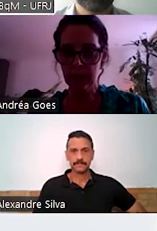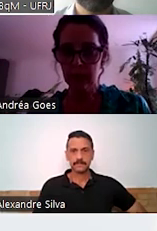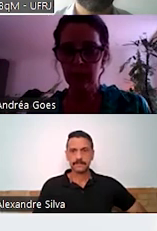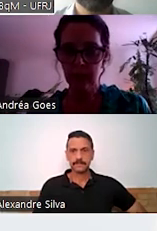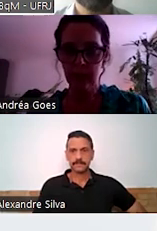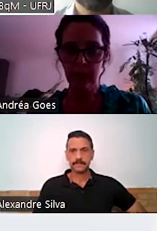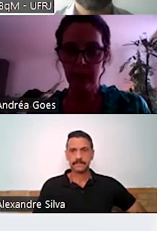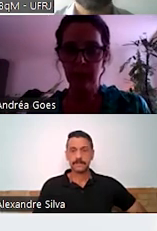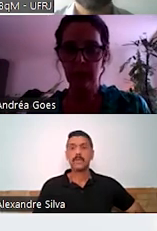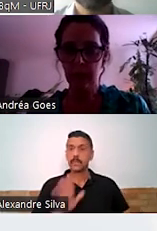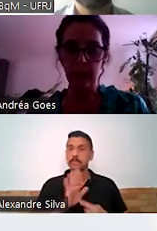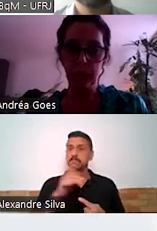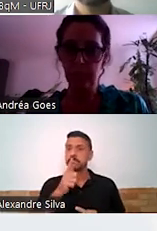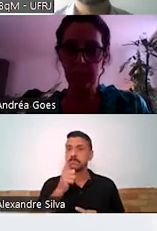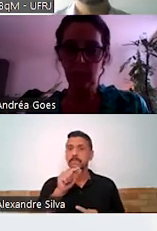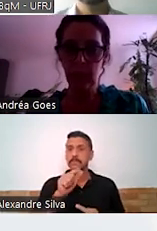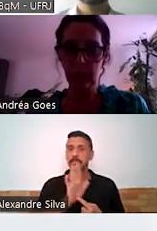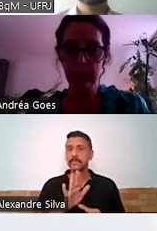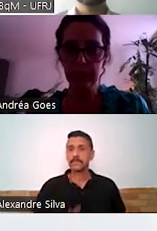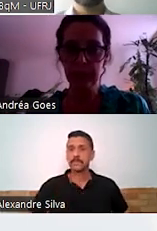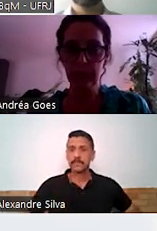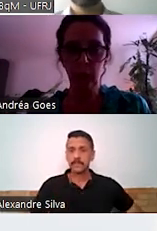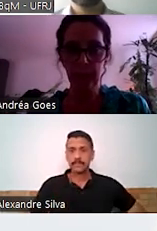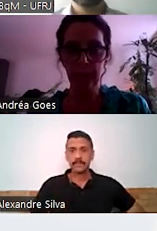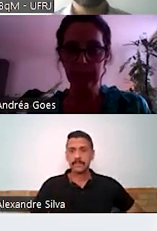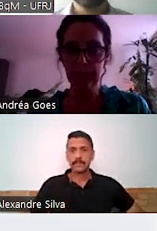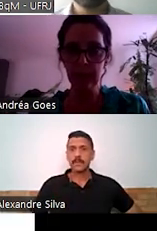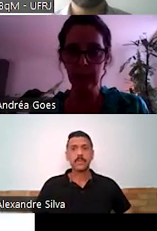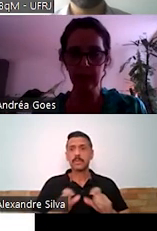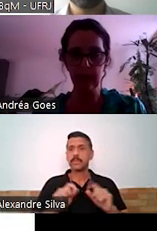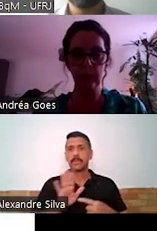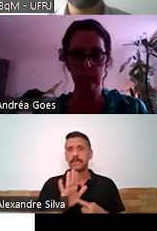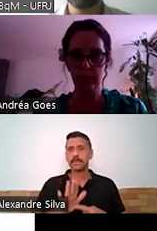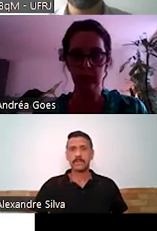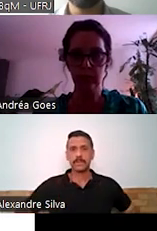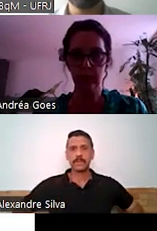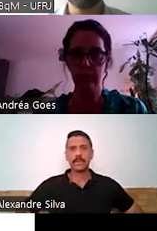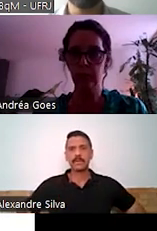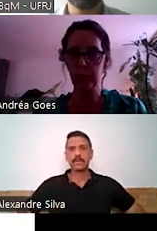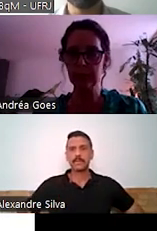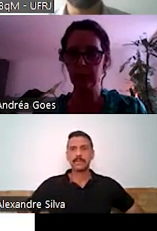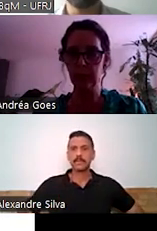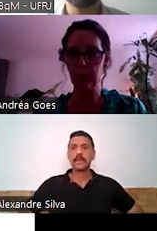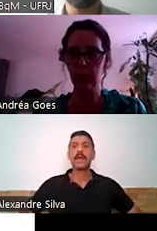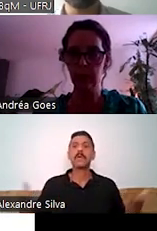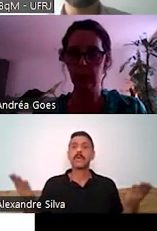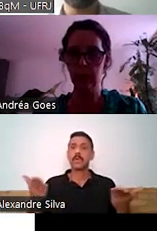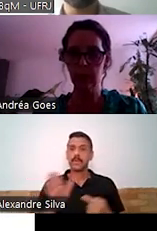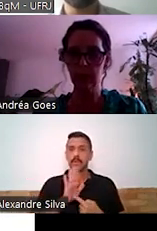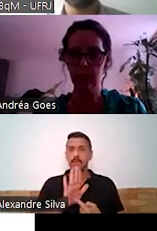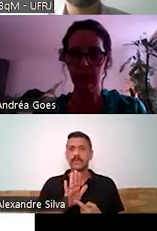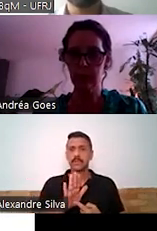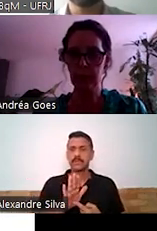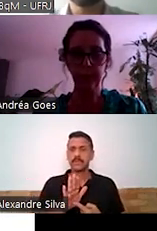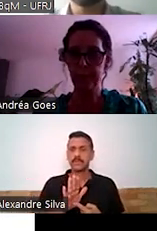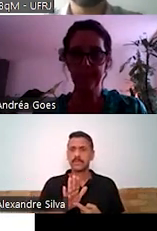botar. Tá. Eu também tenho cálice, mas ele não aparece. Não estava entrando? Não é porque tinha alguma coisa tapando o cálice embaixo,